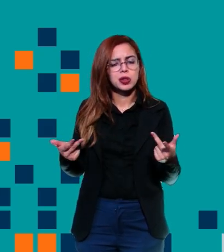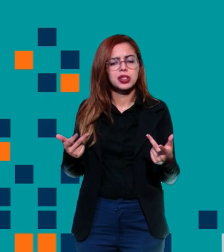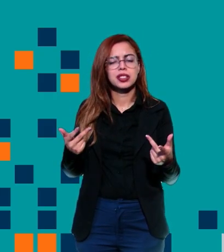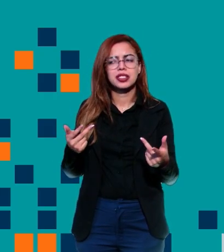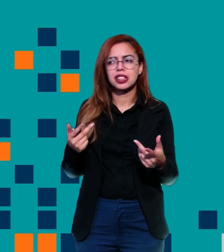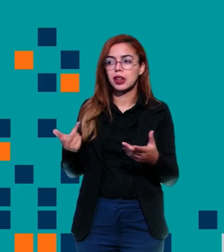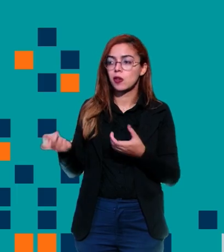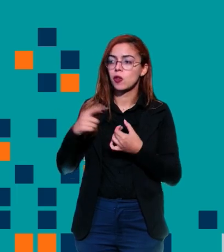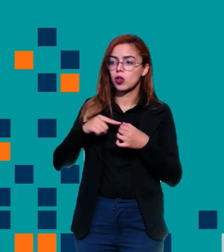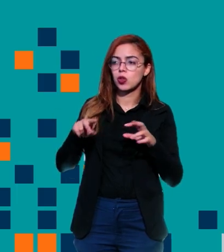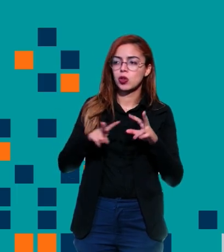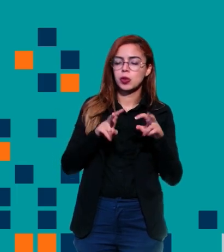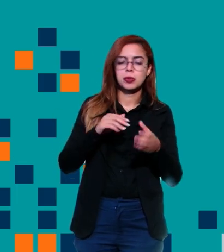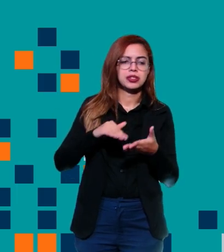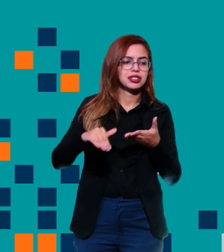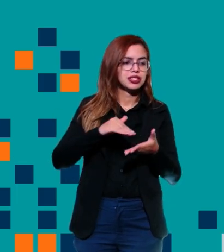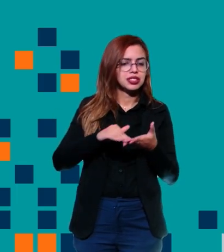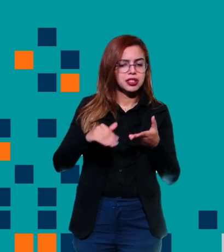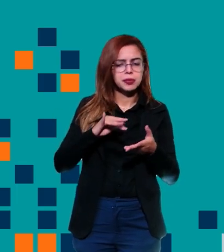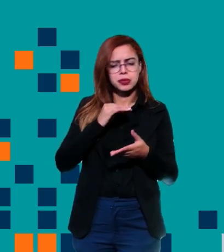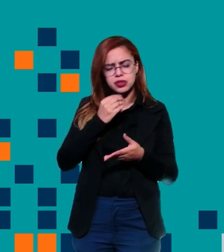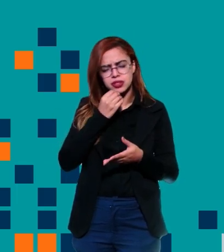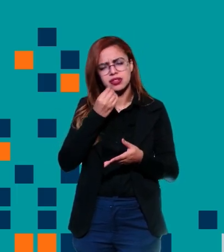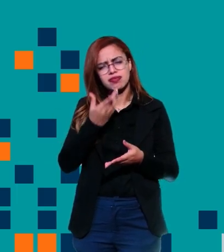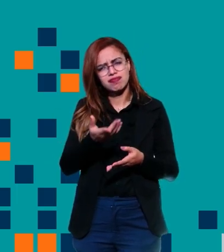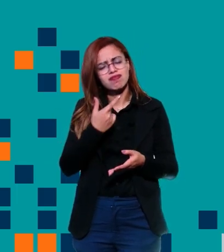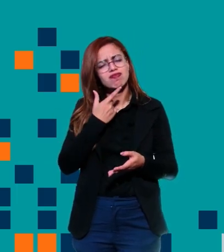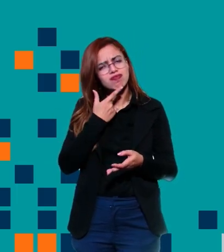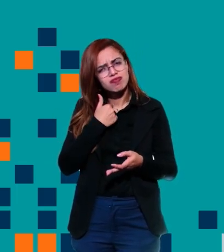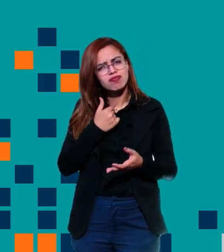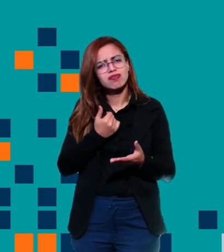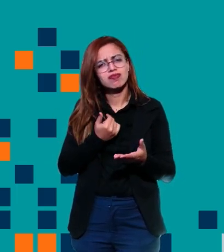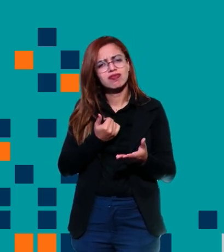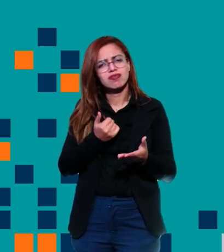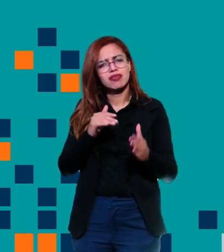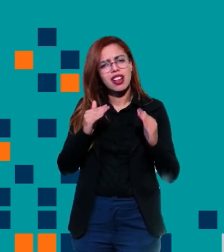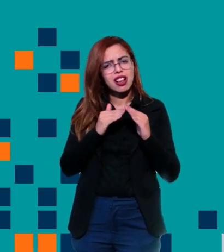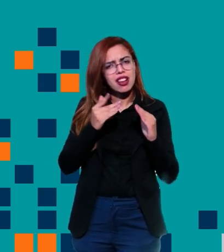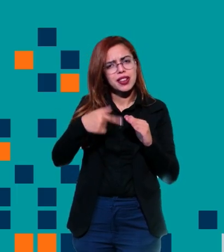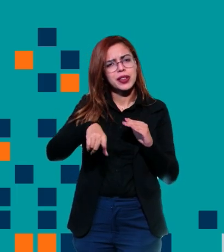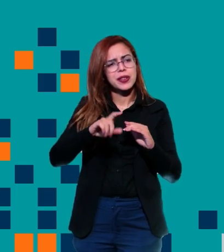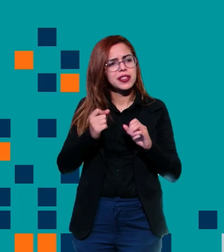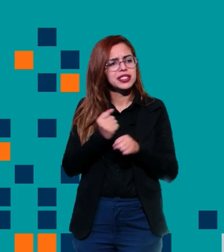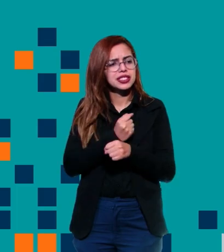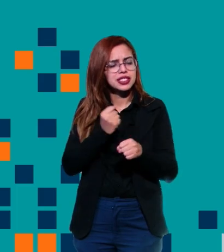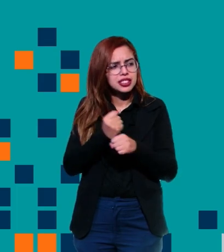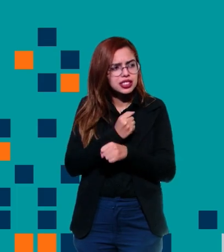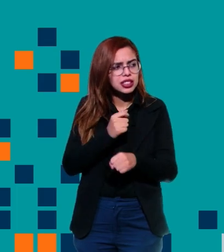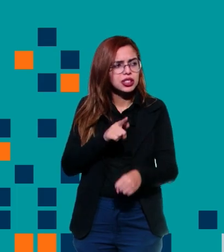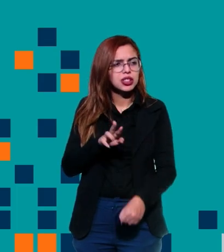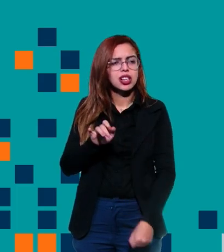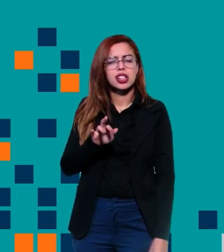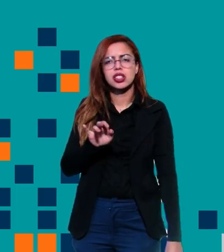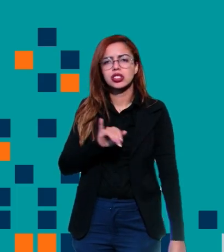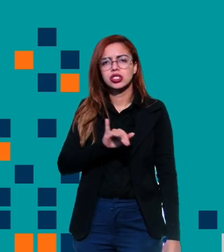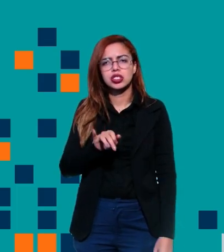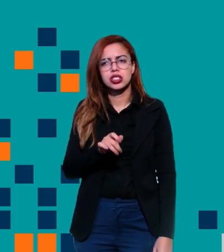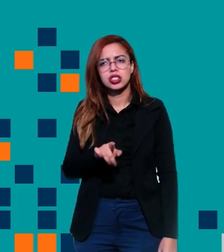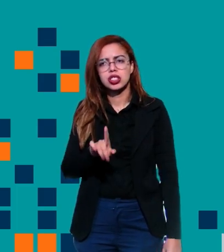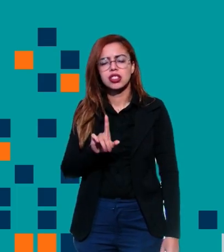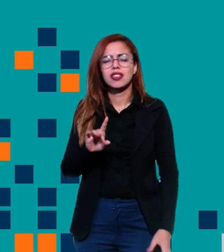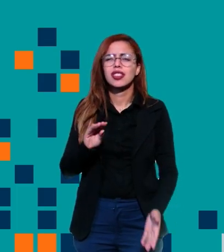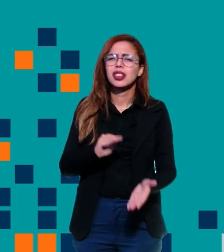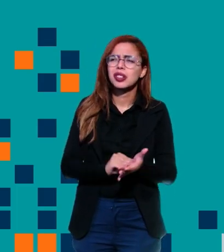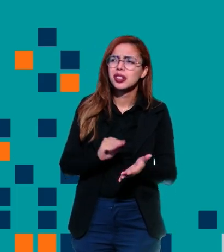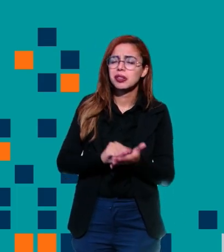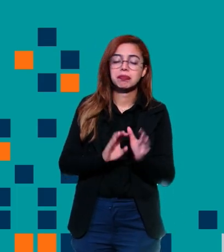escritório, né? Os clientes chegam, puxa, eu queria muito aquela casa que vocês construíram lá no Guarujá ou no Rio. A gente fala, pô, tudo bem,